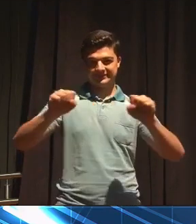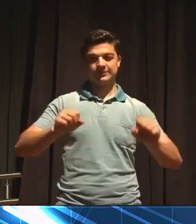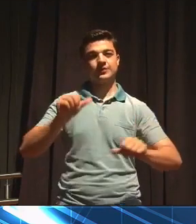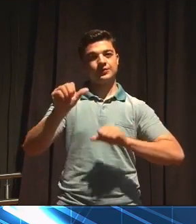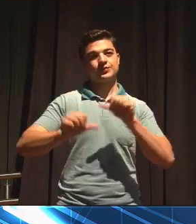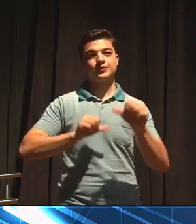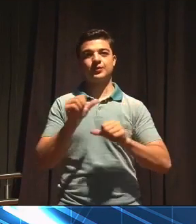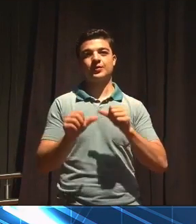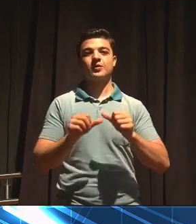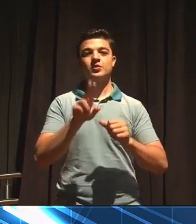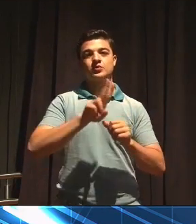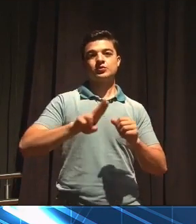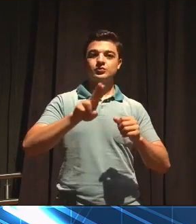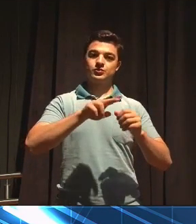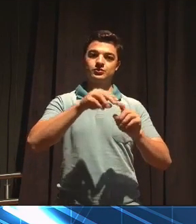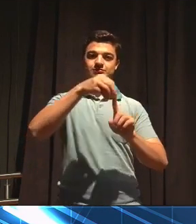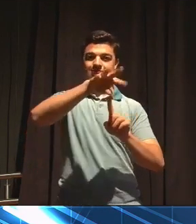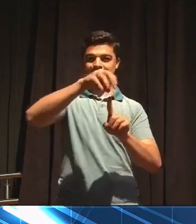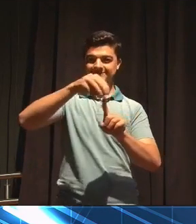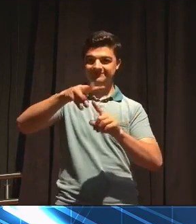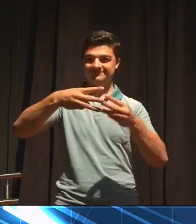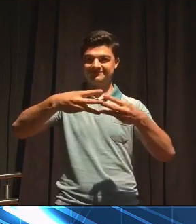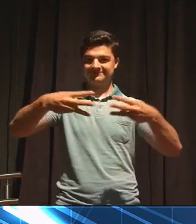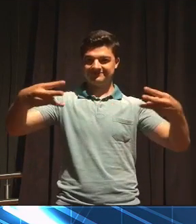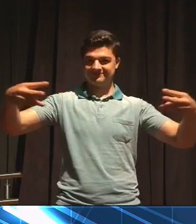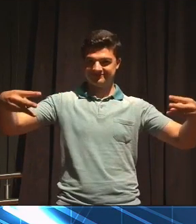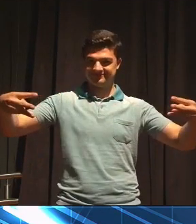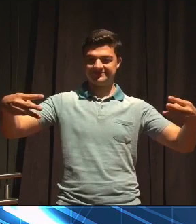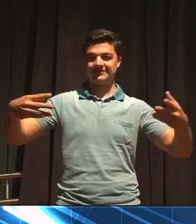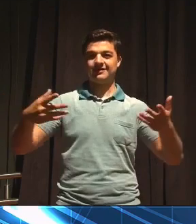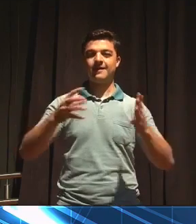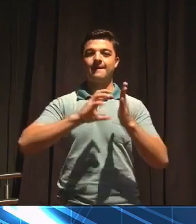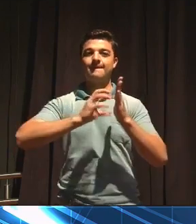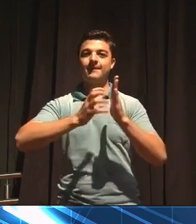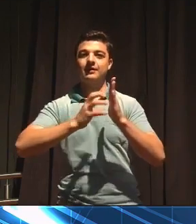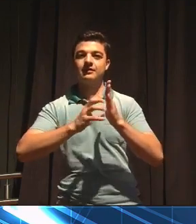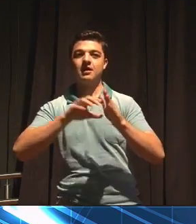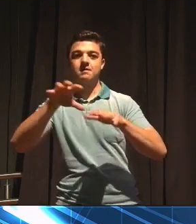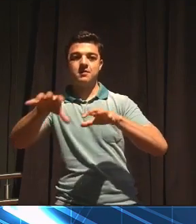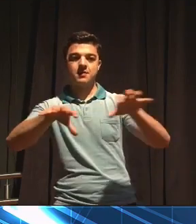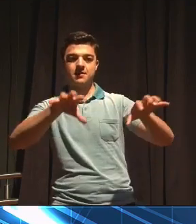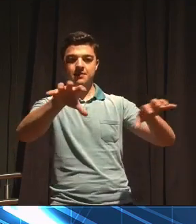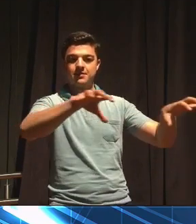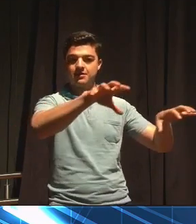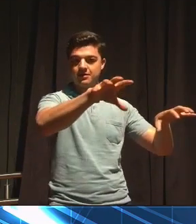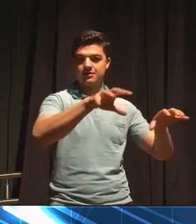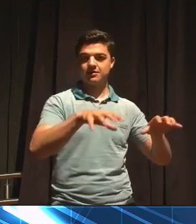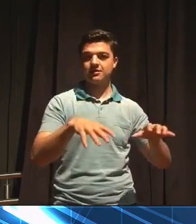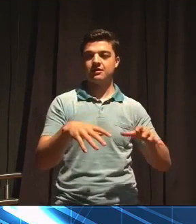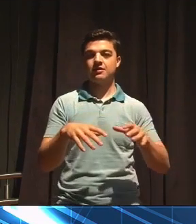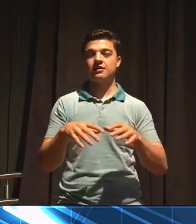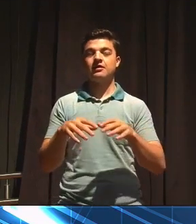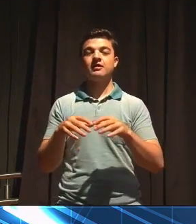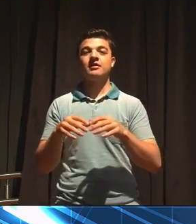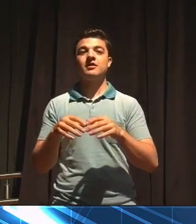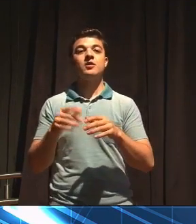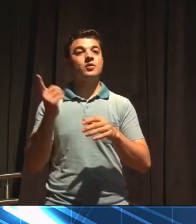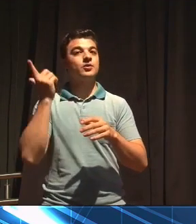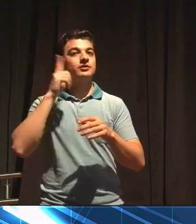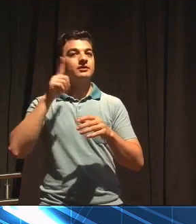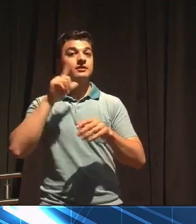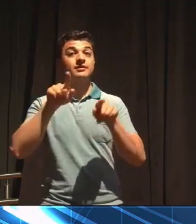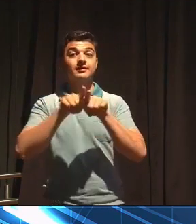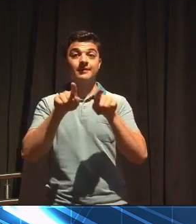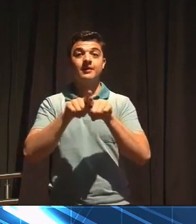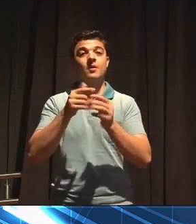pensar em microserviços, arquitetura distribuída, banco de dados distribuídos, e com isso veio monitoramento. Nós começamos a adotar